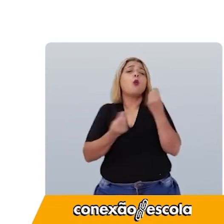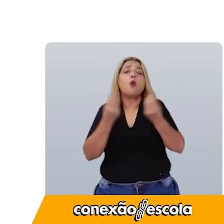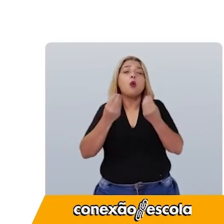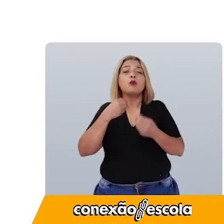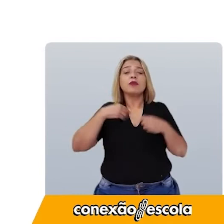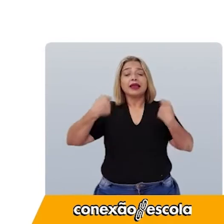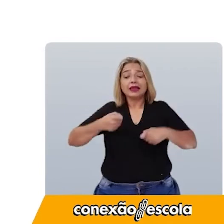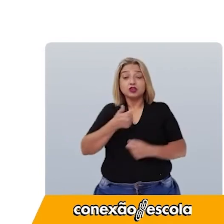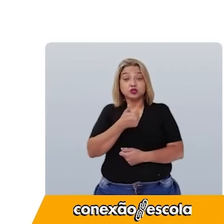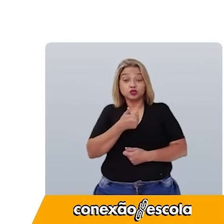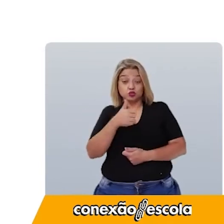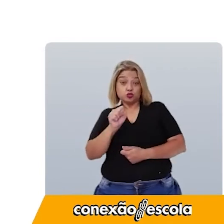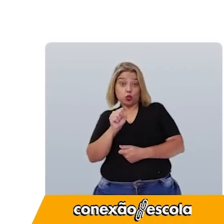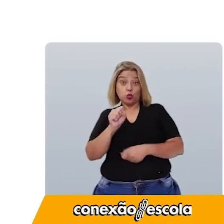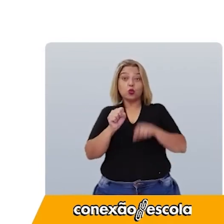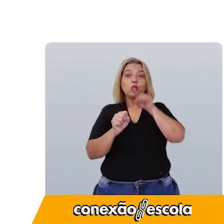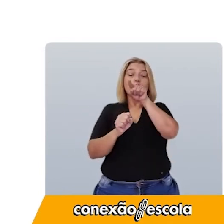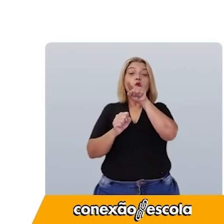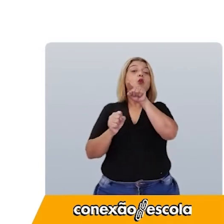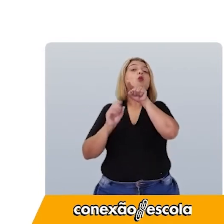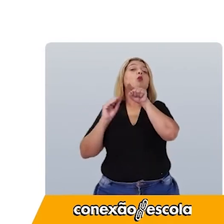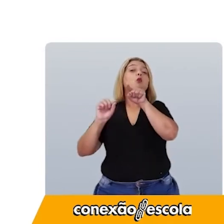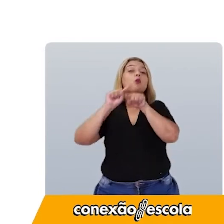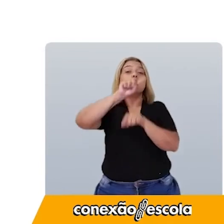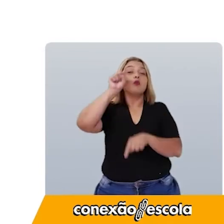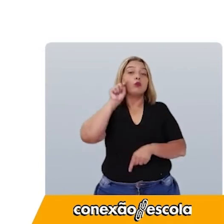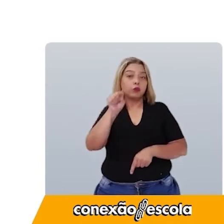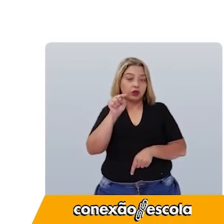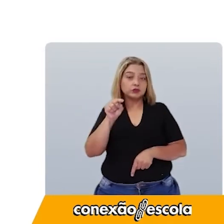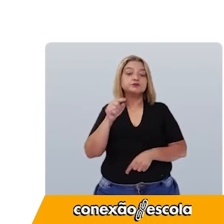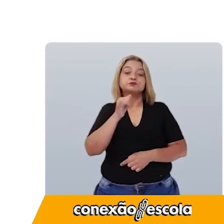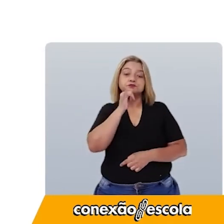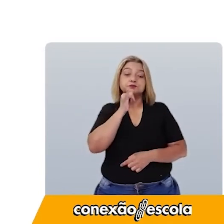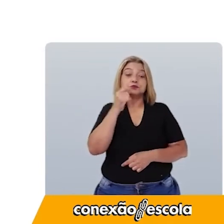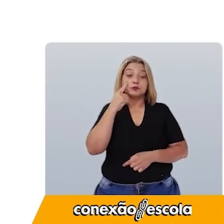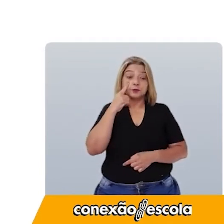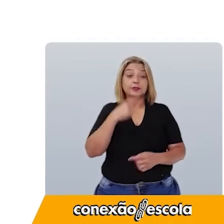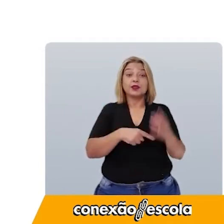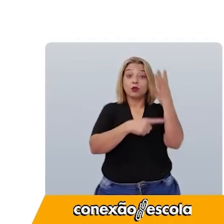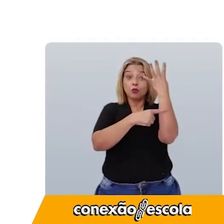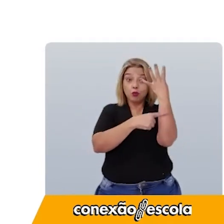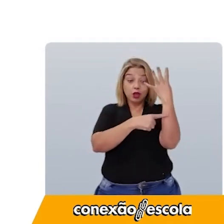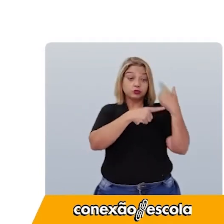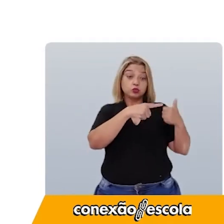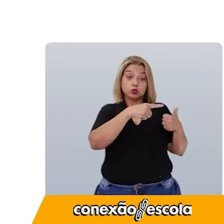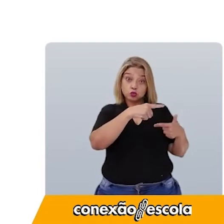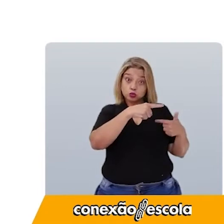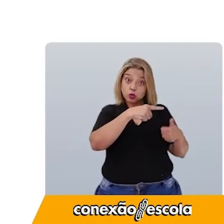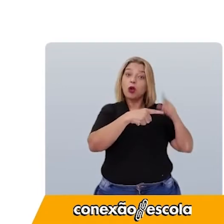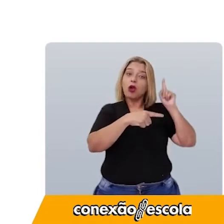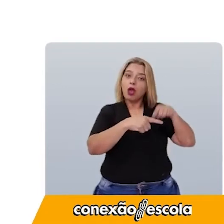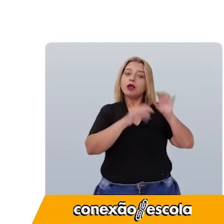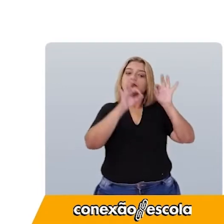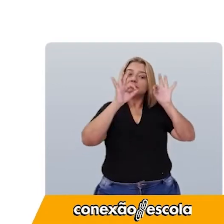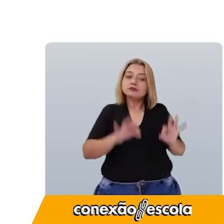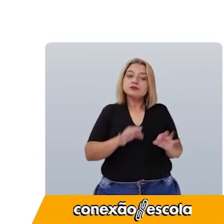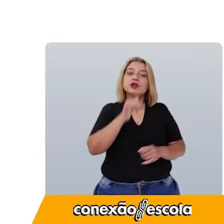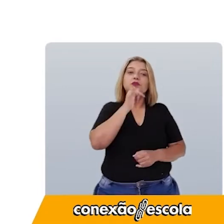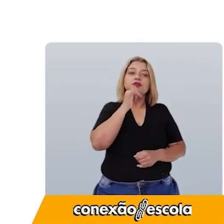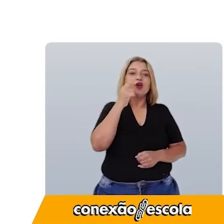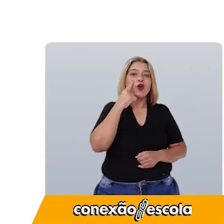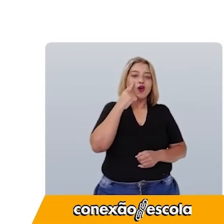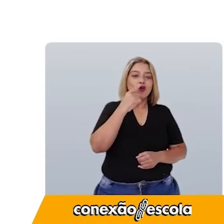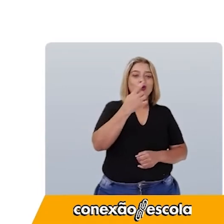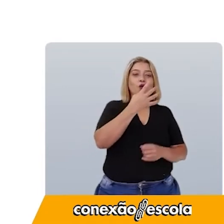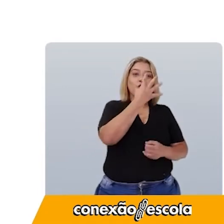18. Observe que o 4 e o 12 se relacionam, porque 4 vezes 3 é